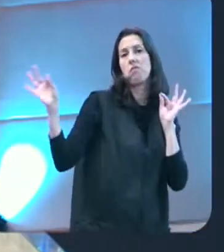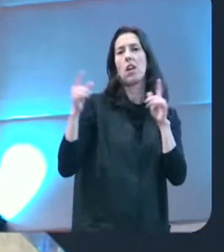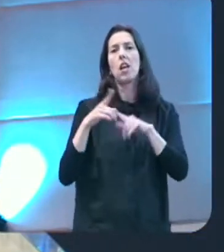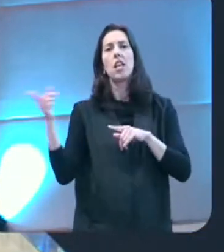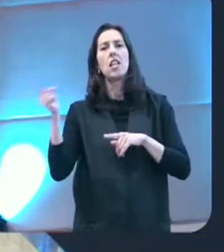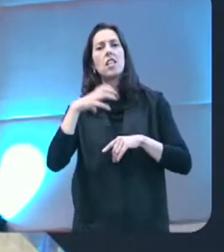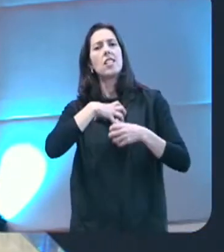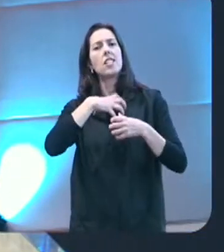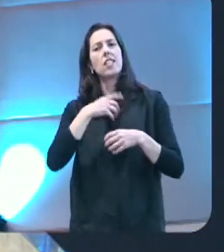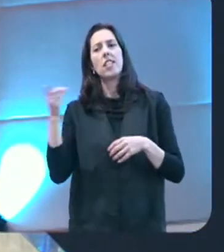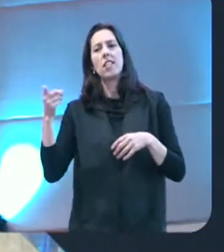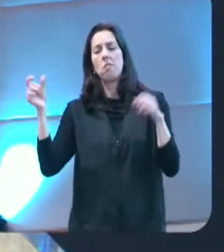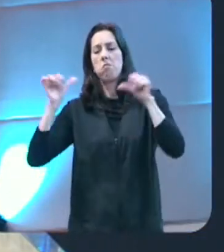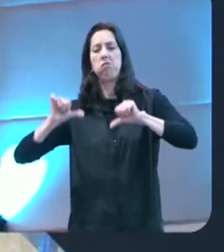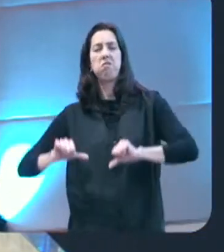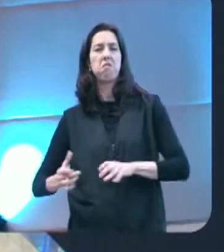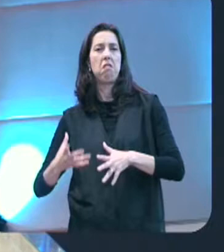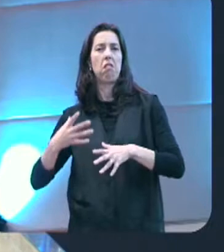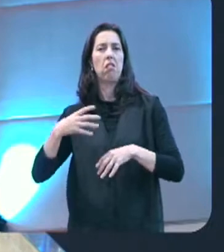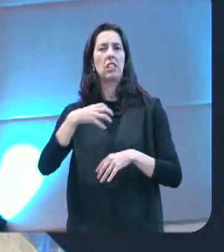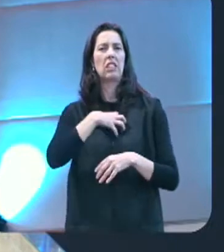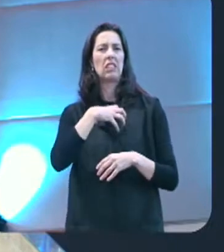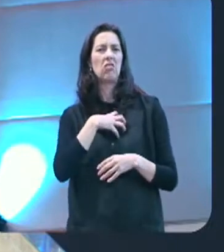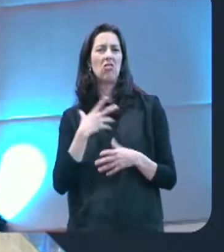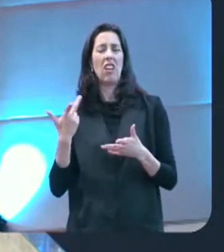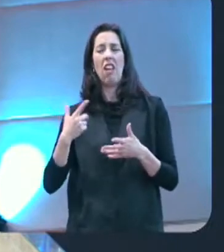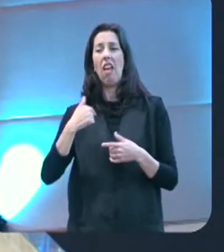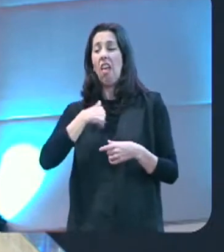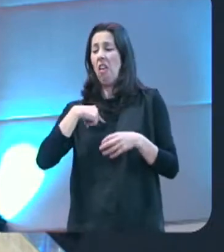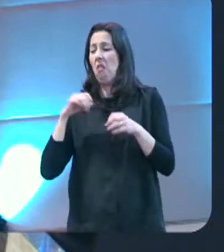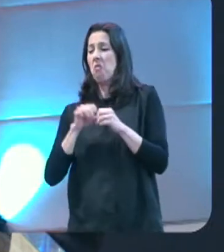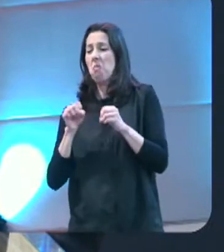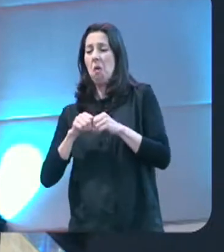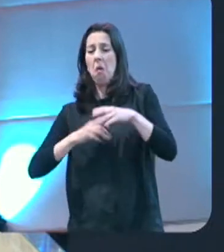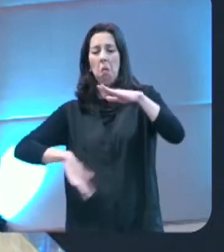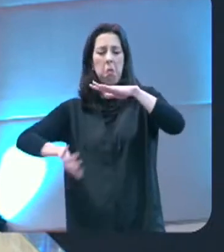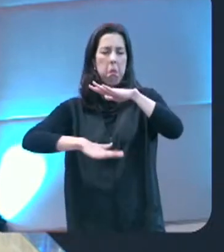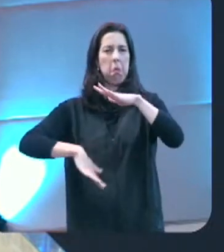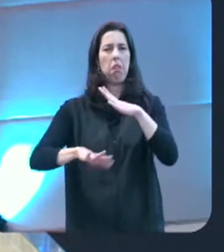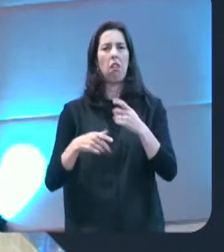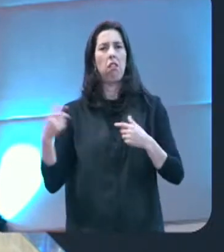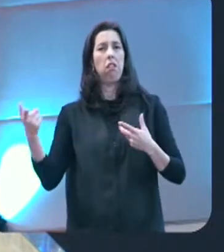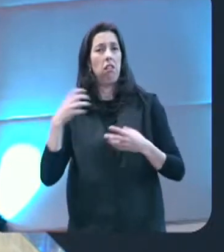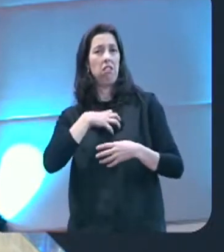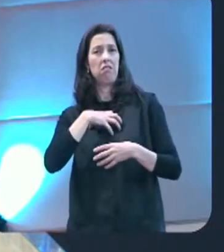de se sentir realizado, longe de